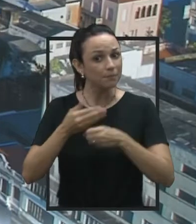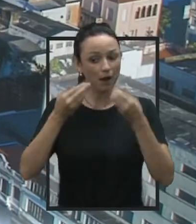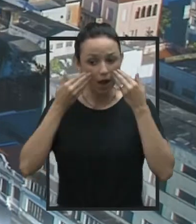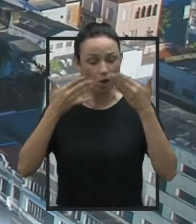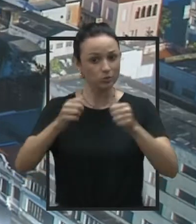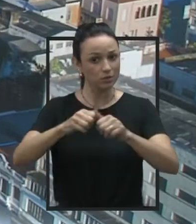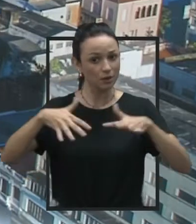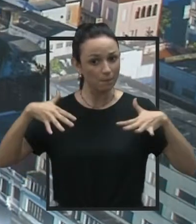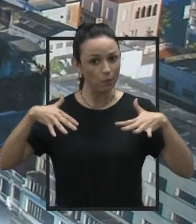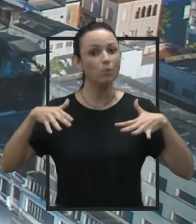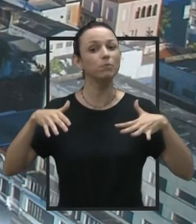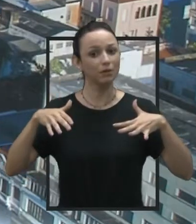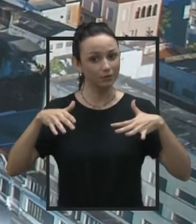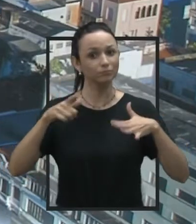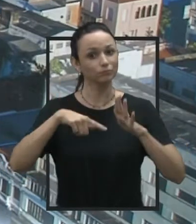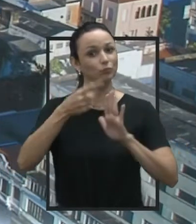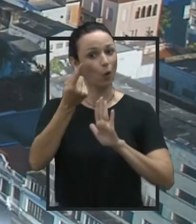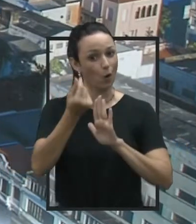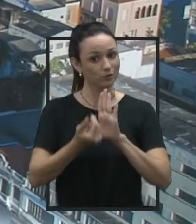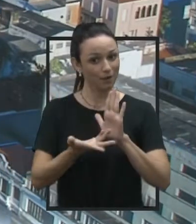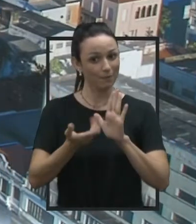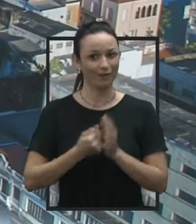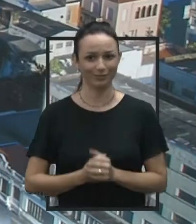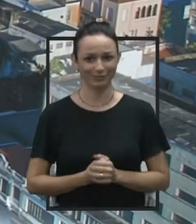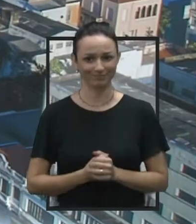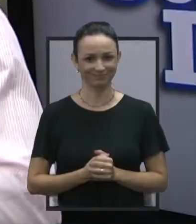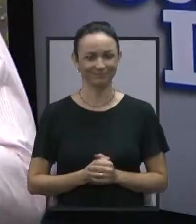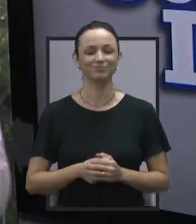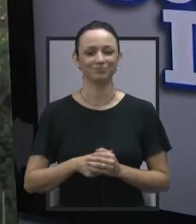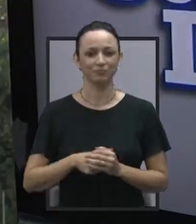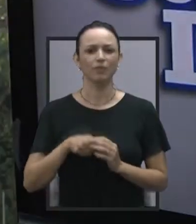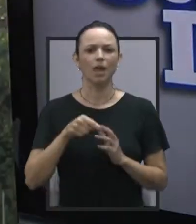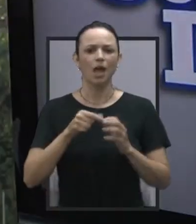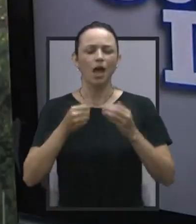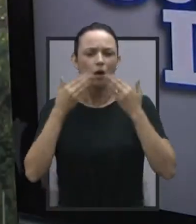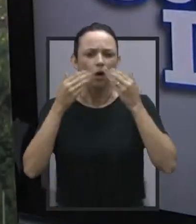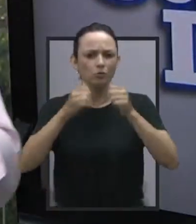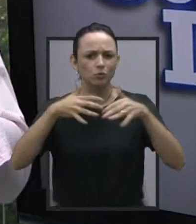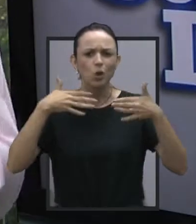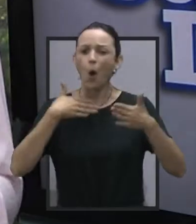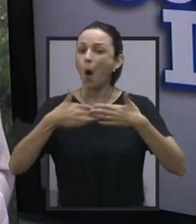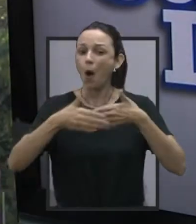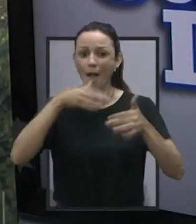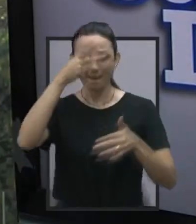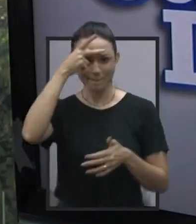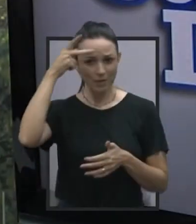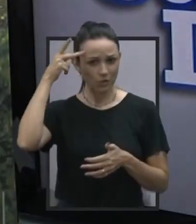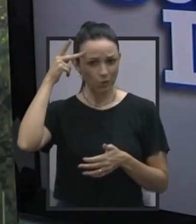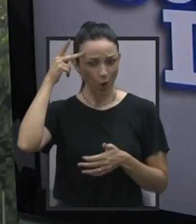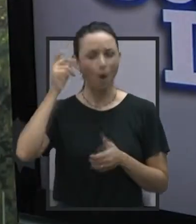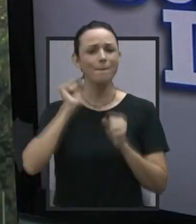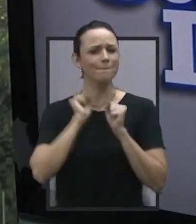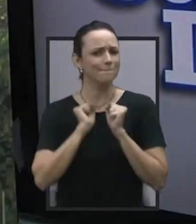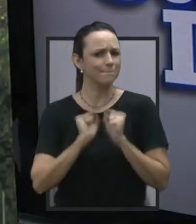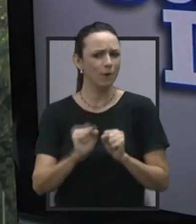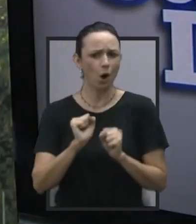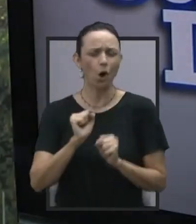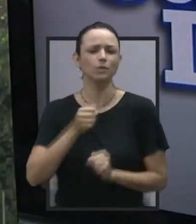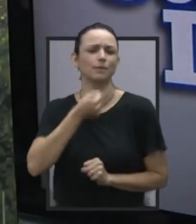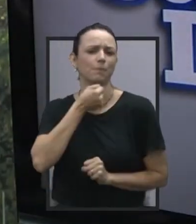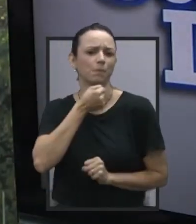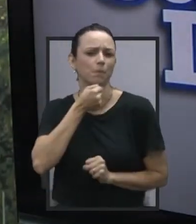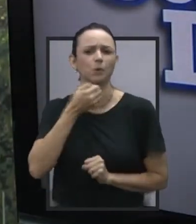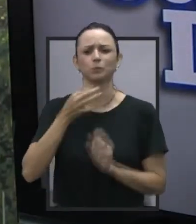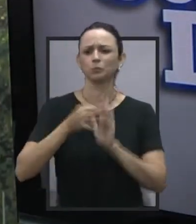das audiências públicas relacionadas ao orçamento. Durante as audiências, qualquer morador pode fazer uso da